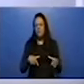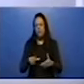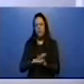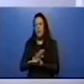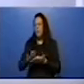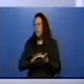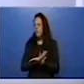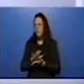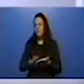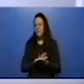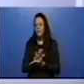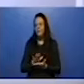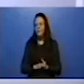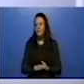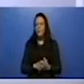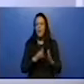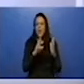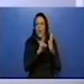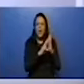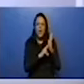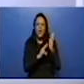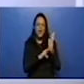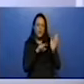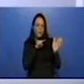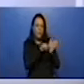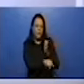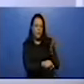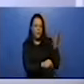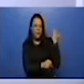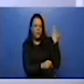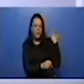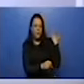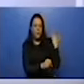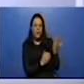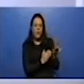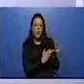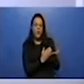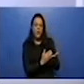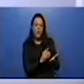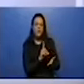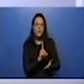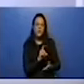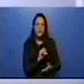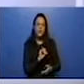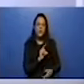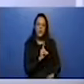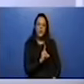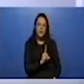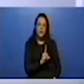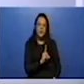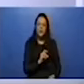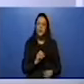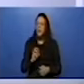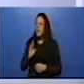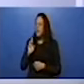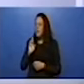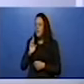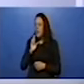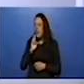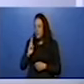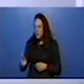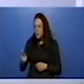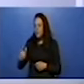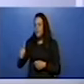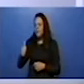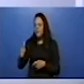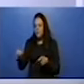Tranquilo. Para poder perguntar no passado, comece a sua pergunta usando did. Use did na sua resposta afirmativa